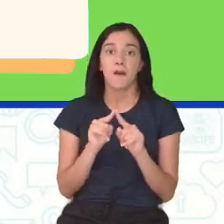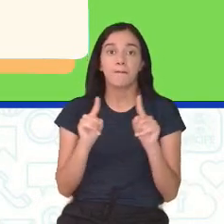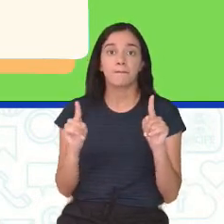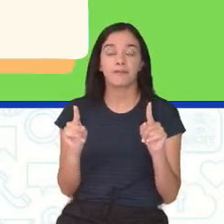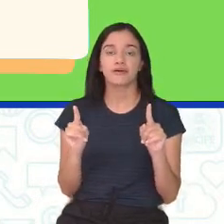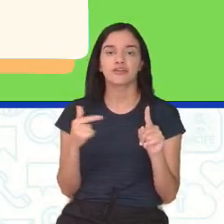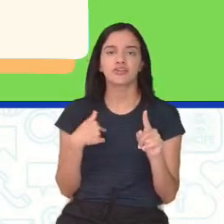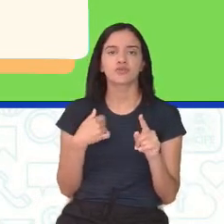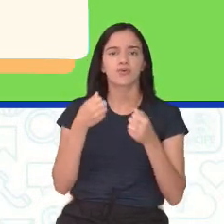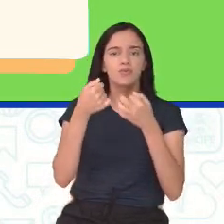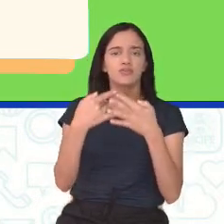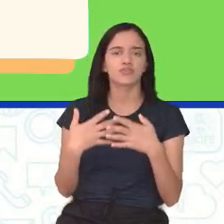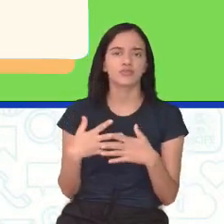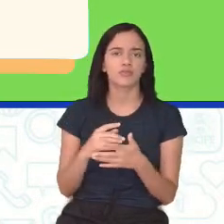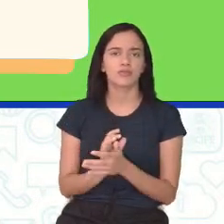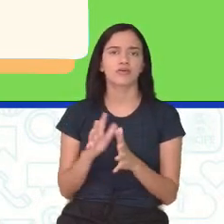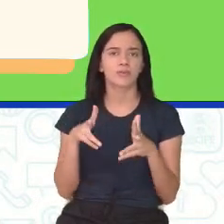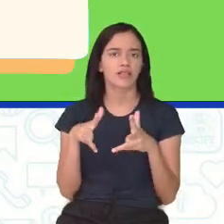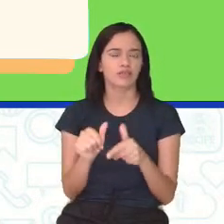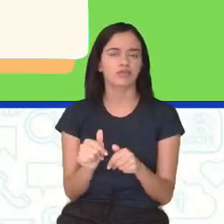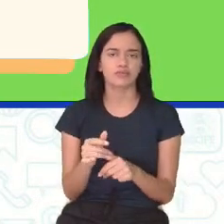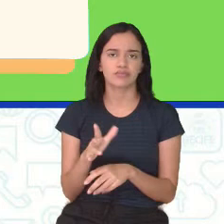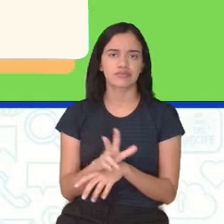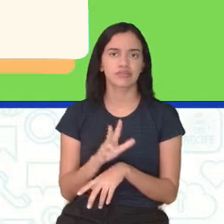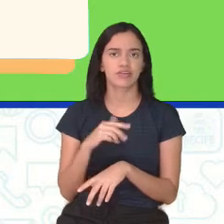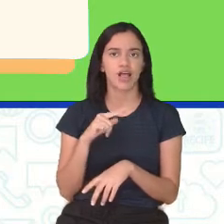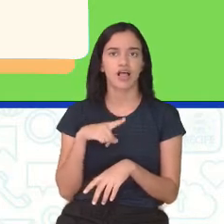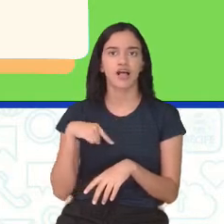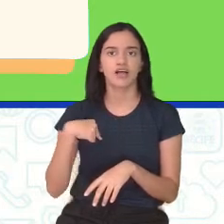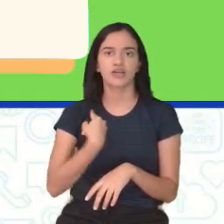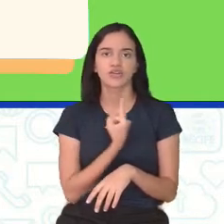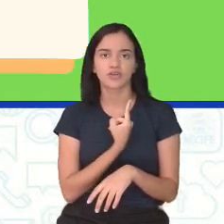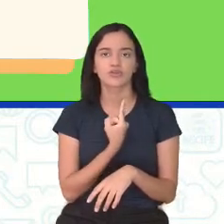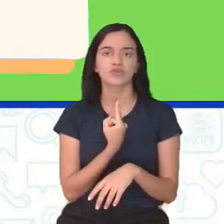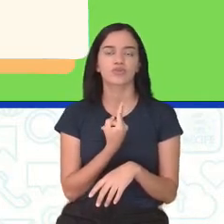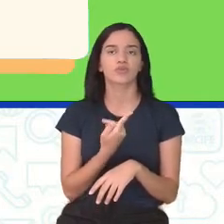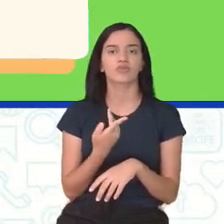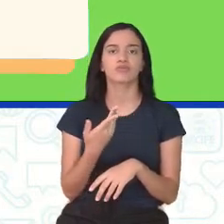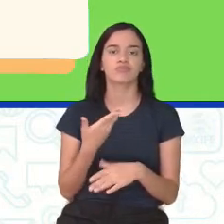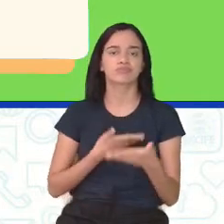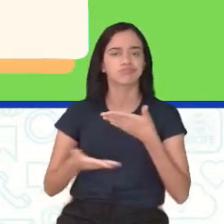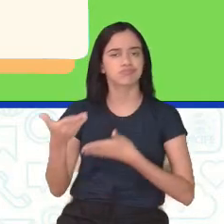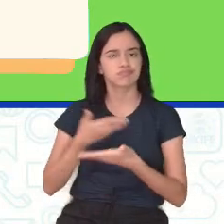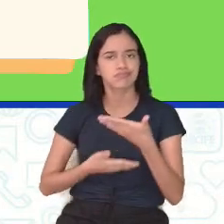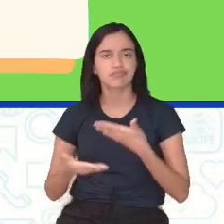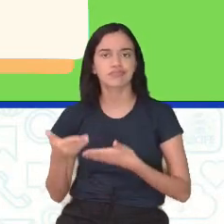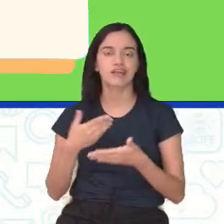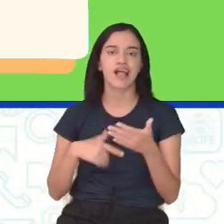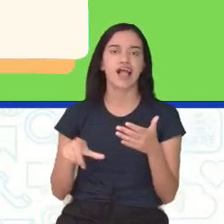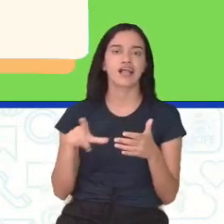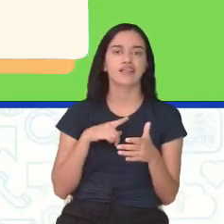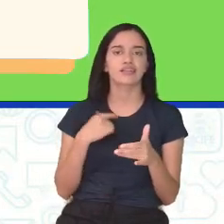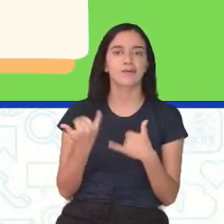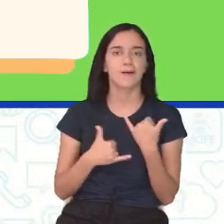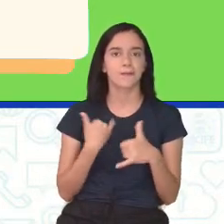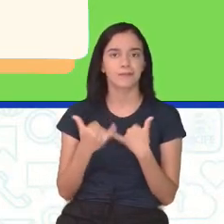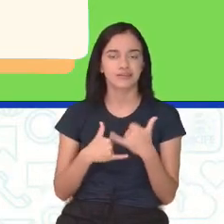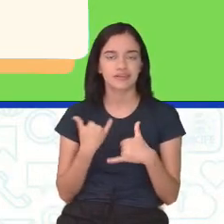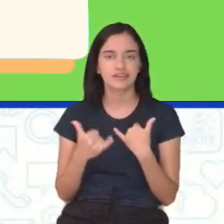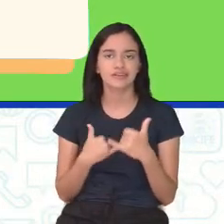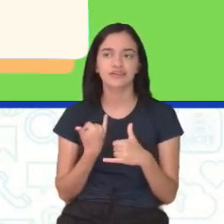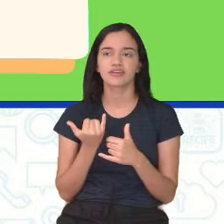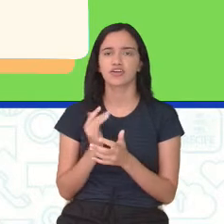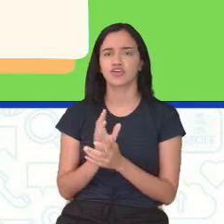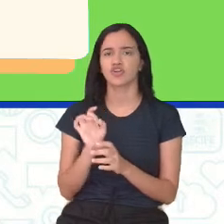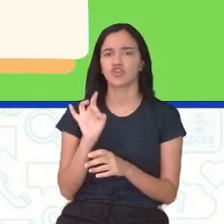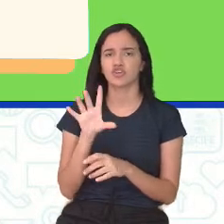Mas, como eu digo a todo mundo, a gente é muito íntimo e a gente faz aí uma amizade muito forte com ele e a gente chama só de